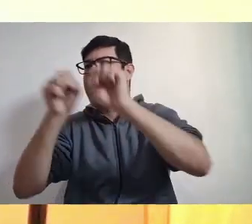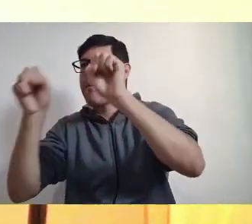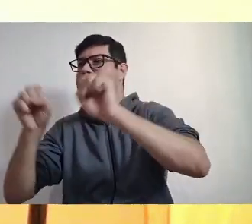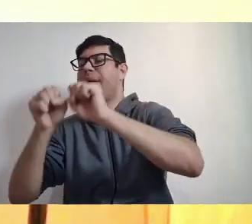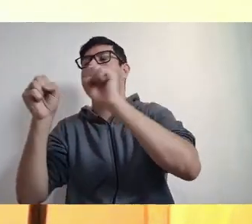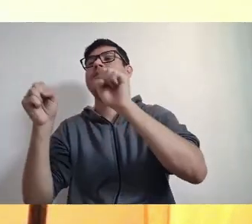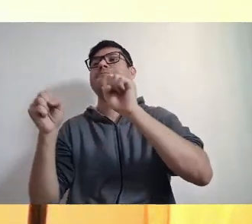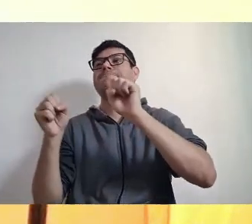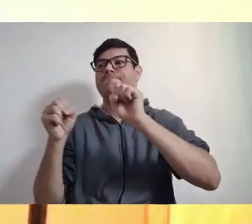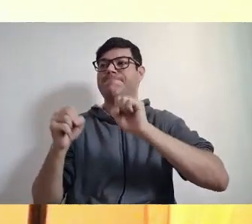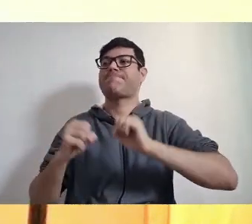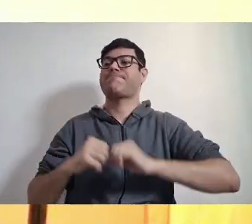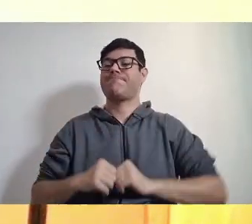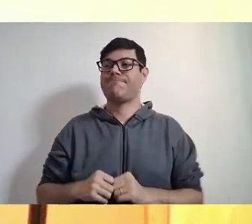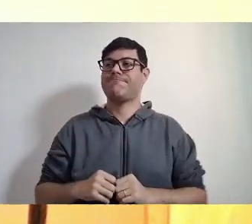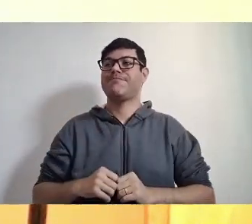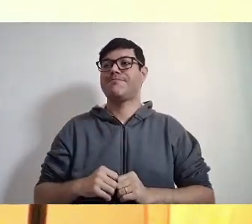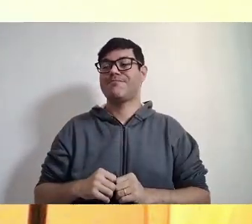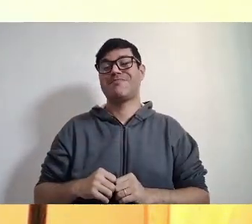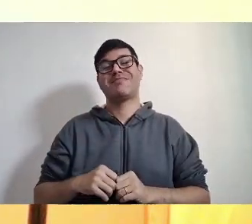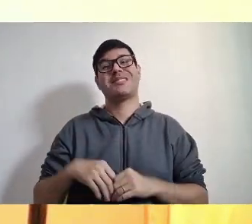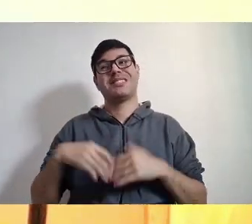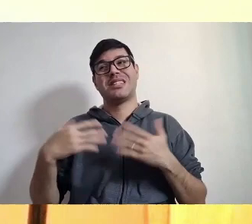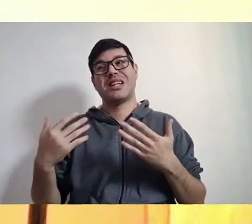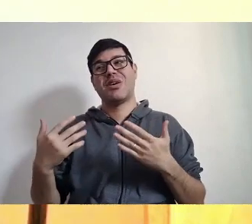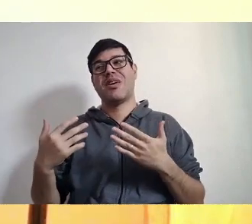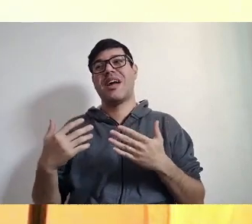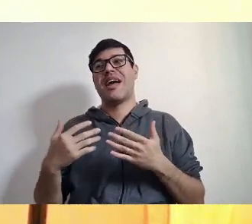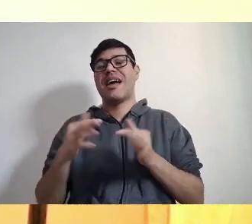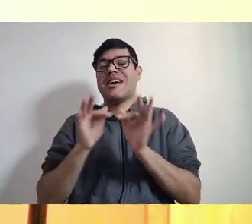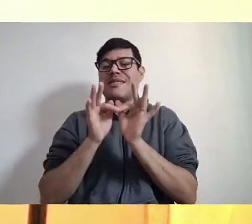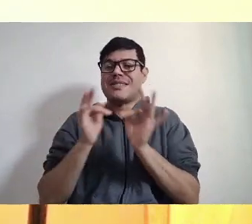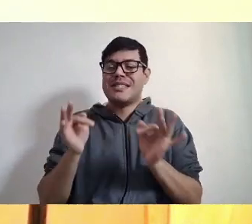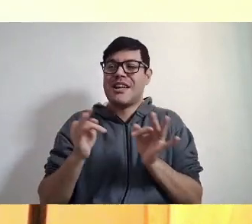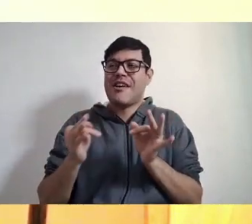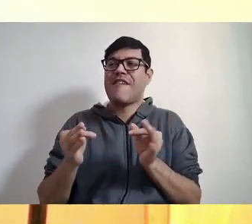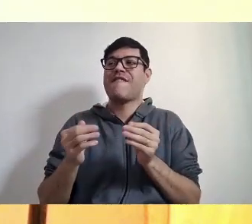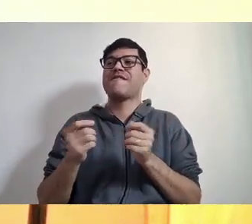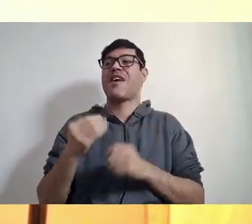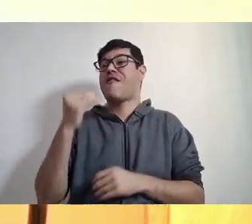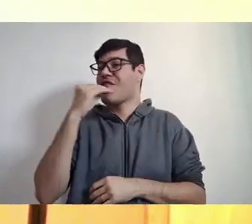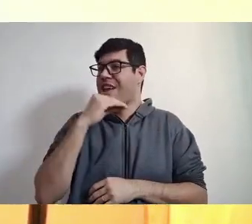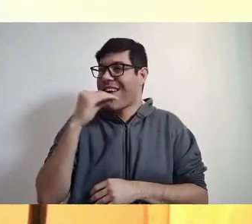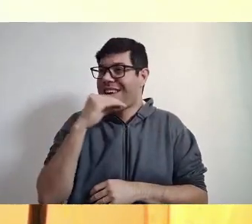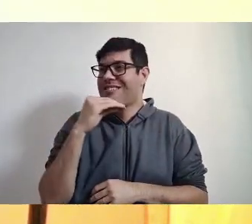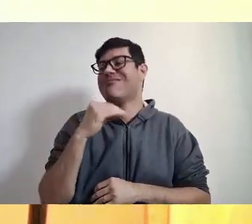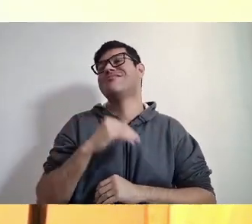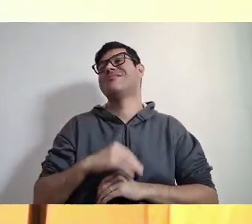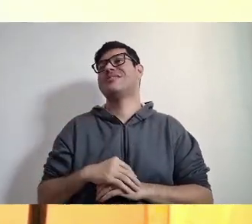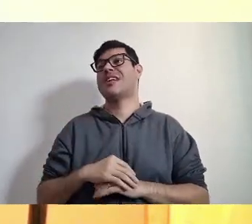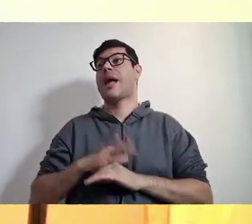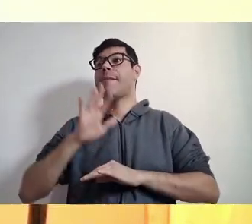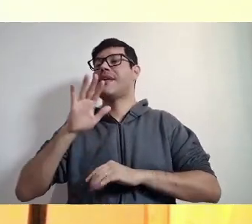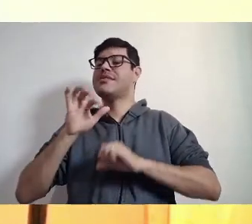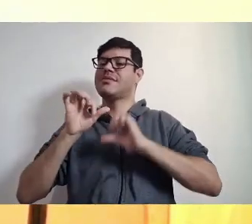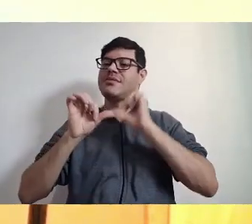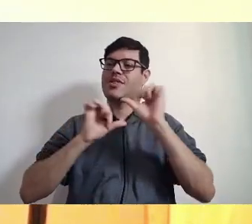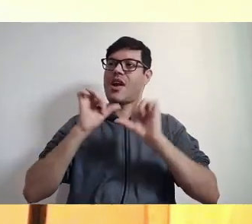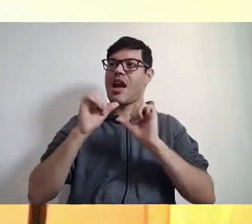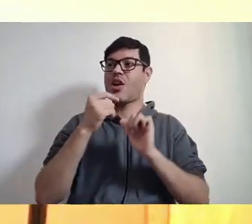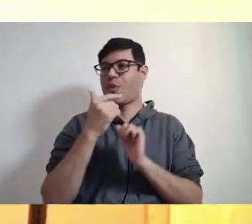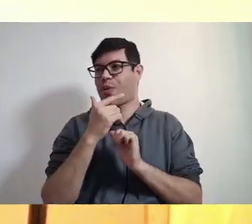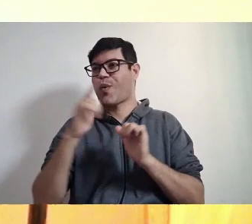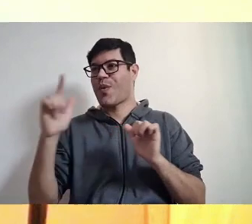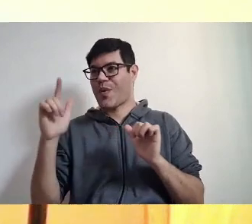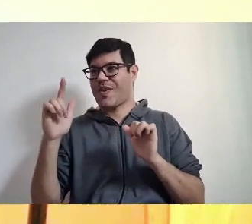foi. Aquele telhado é melindroso, não podia de jeito nenhum Sensível, pisar, né? É. Agora trocaram por um outro que agora